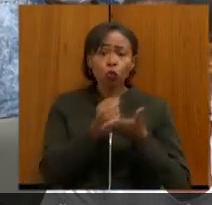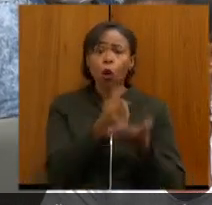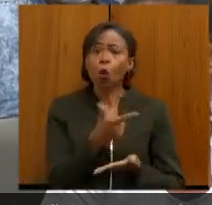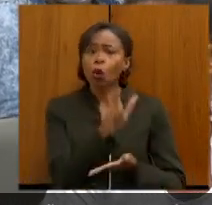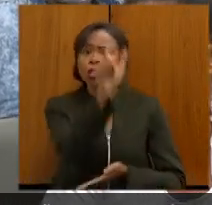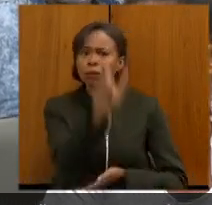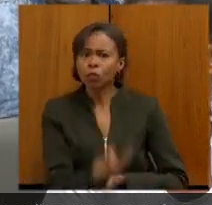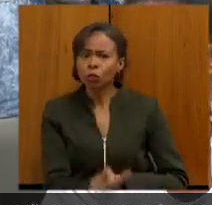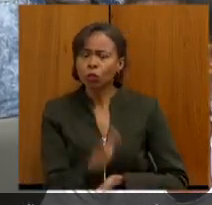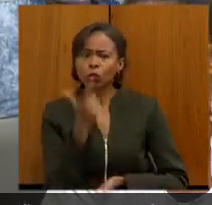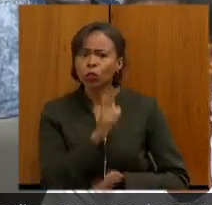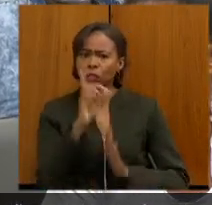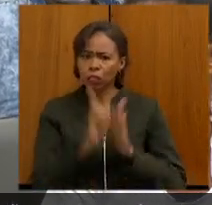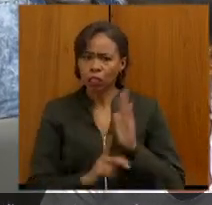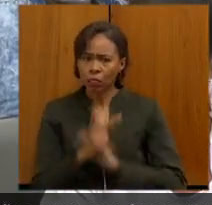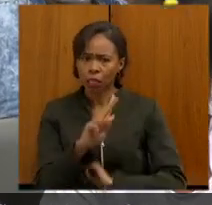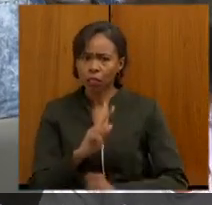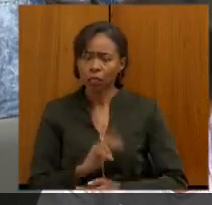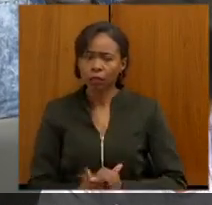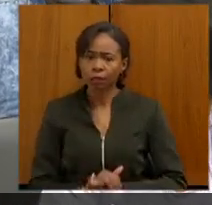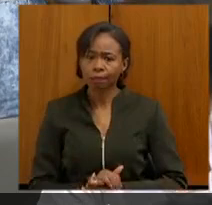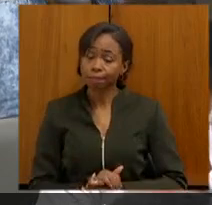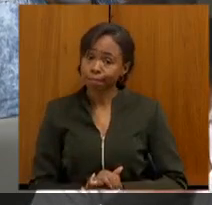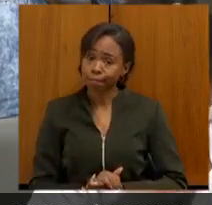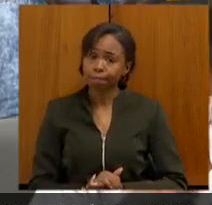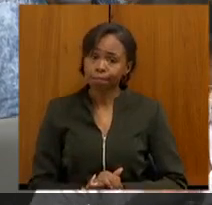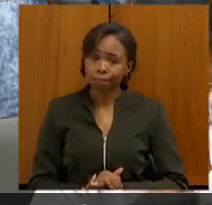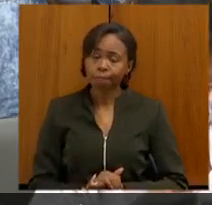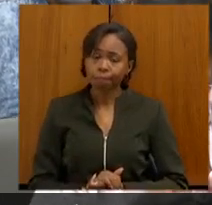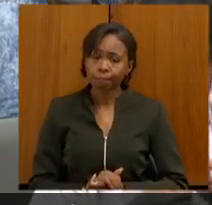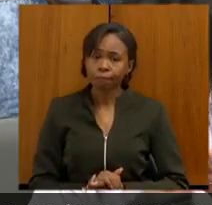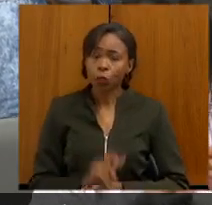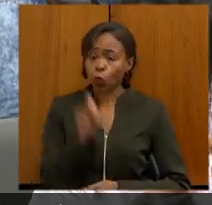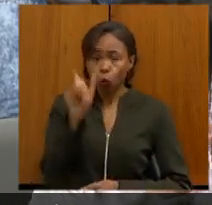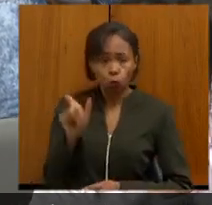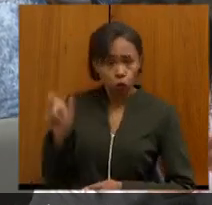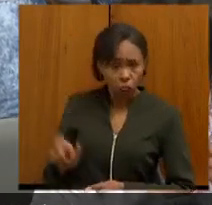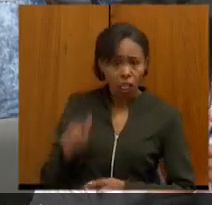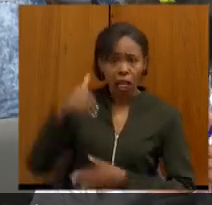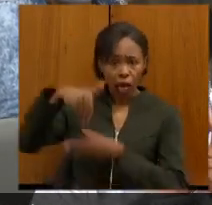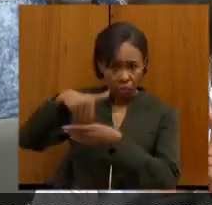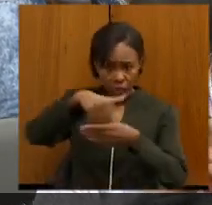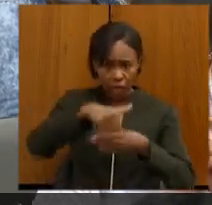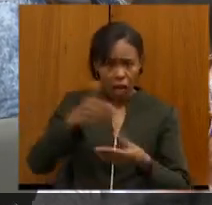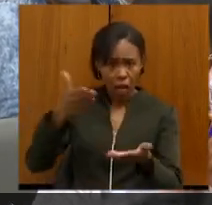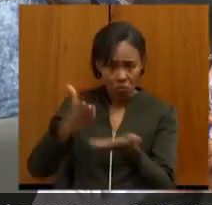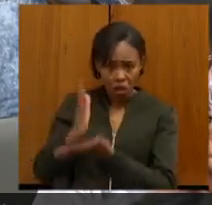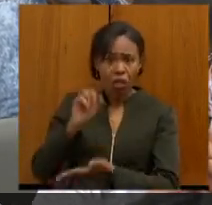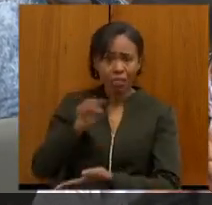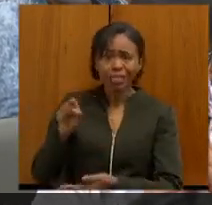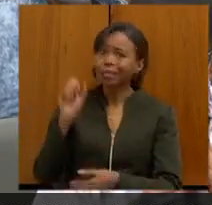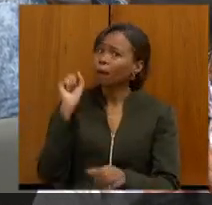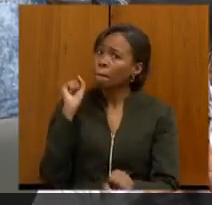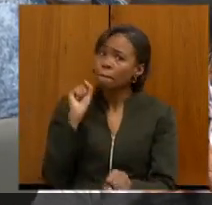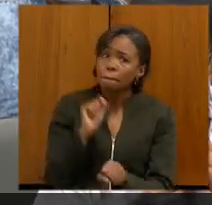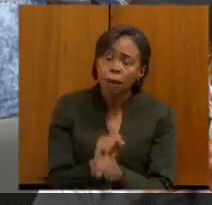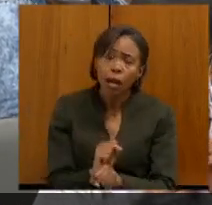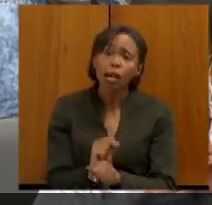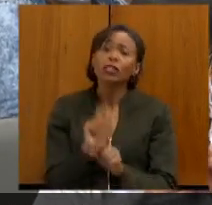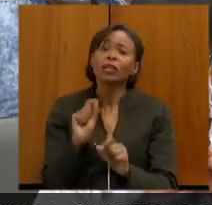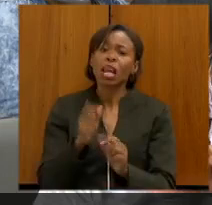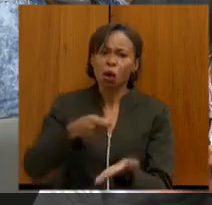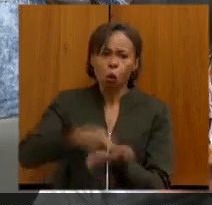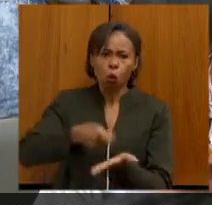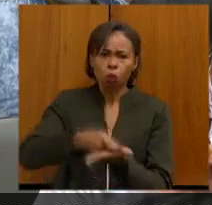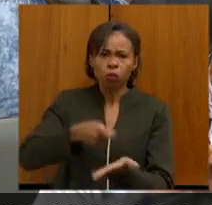outros direitos sejam garantidos e os nossos eleitos eles tem que parar de querer impor as